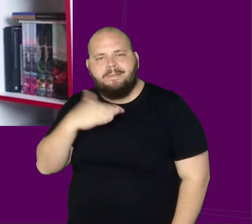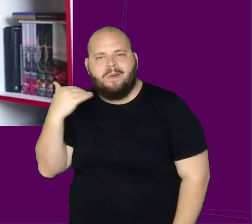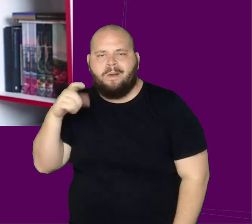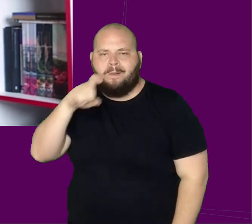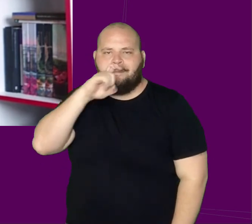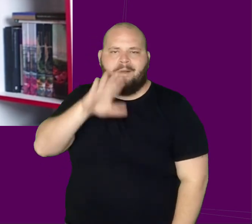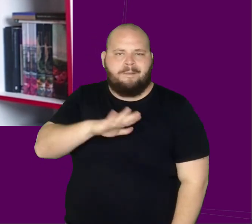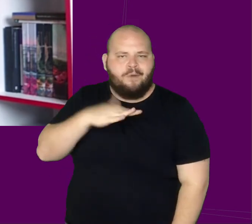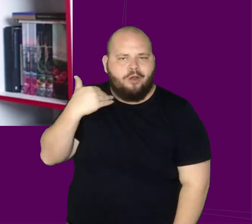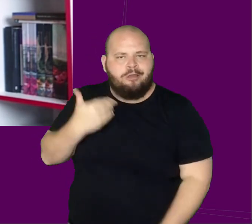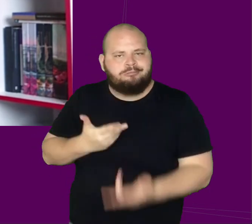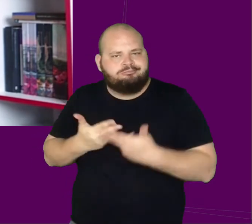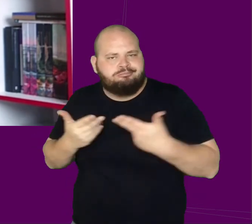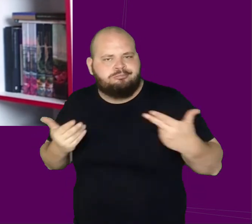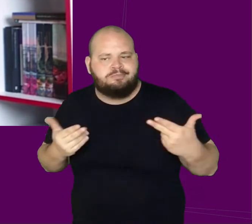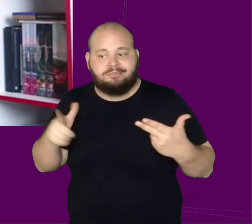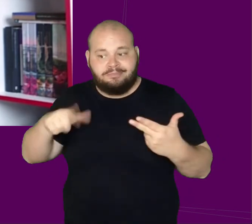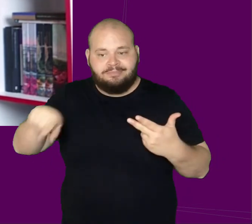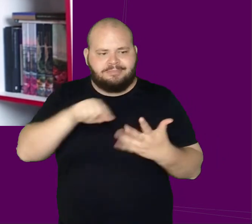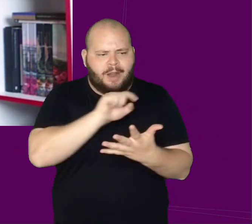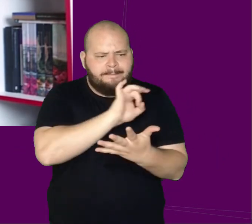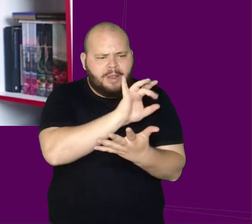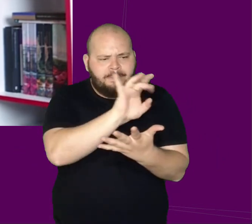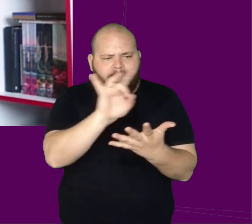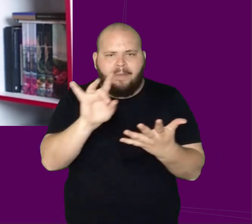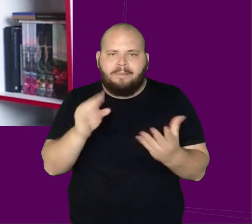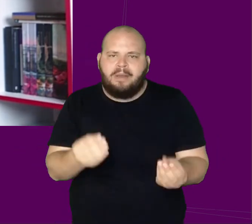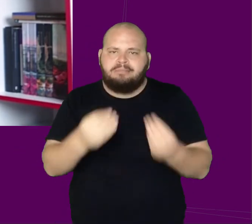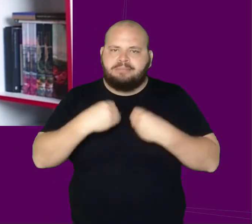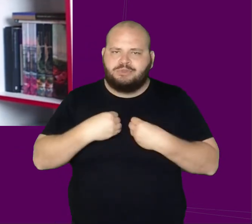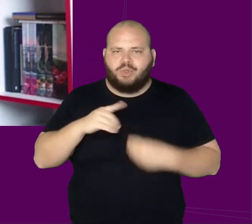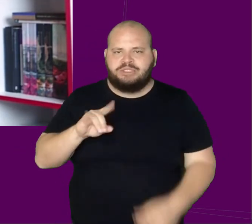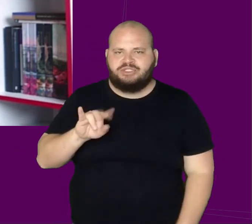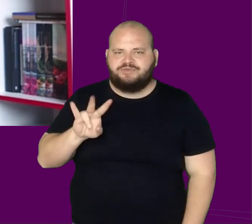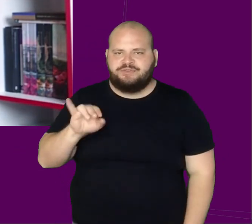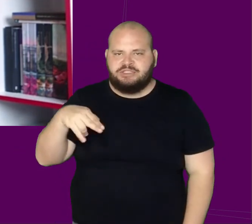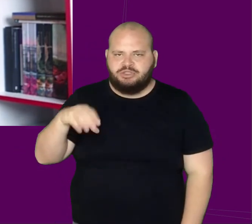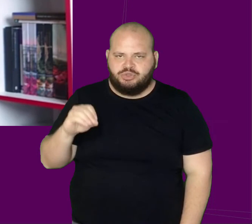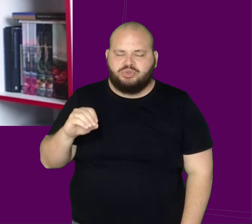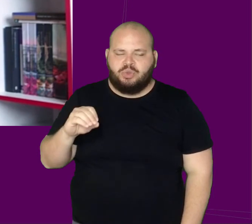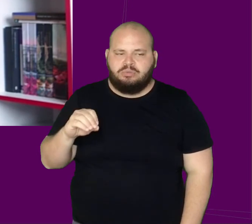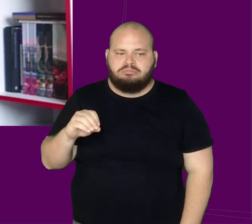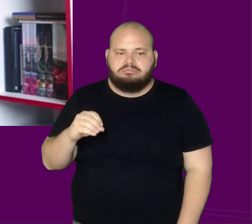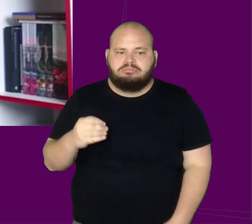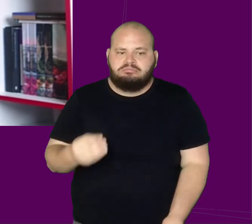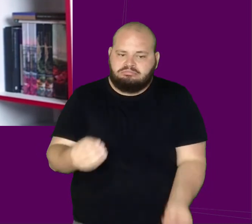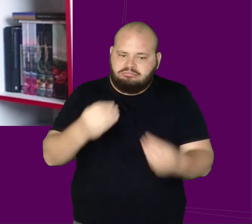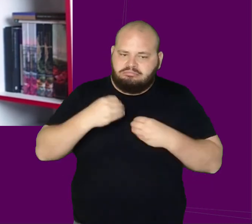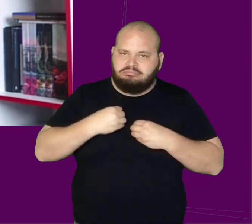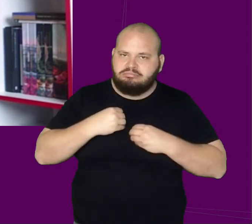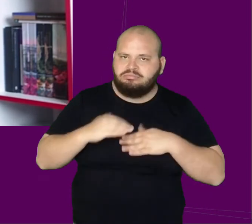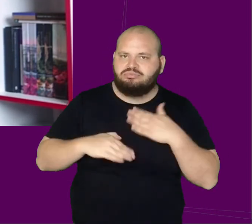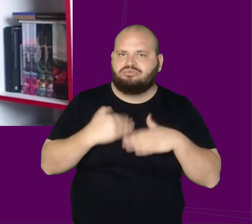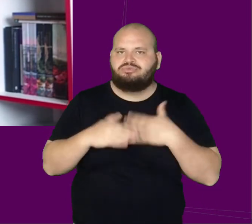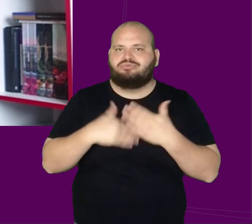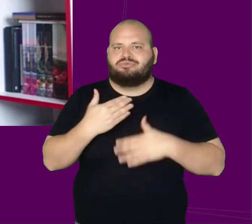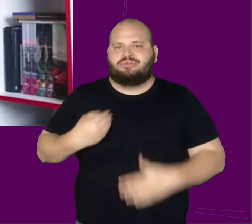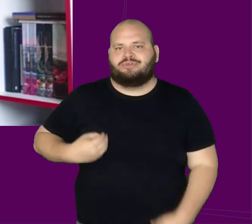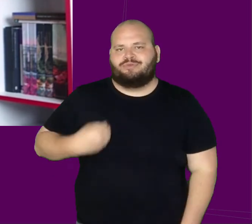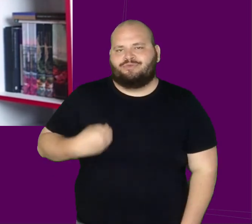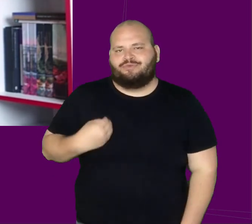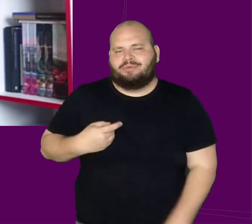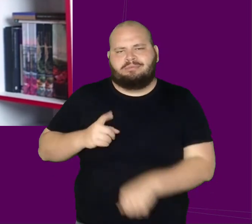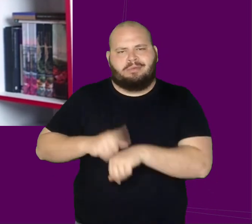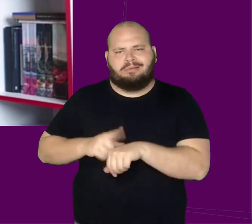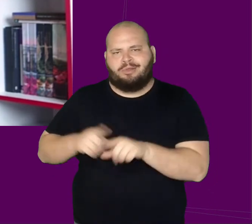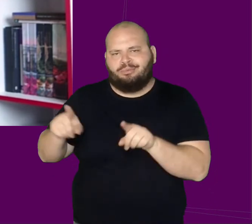perda do pai. Então essas sessões falam desse divino que se anuncia nessa vida que